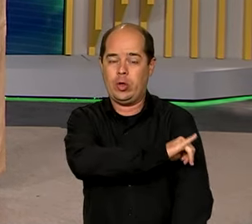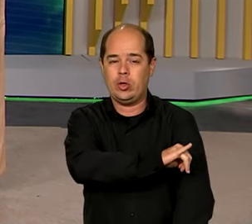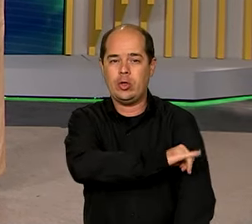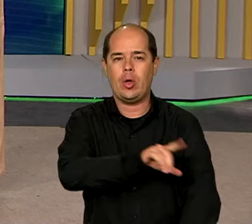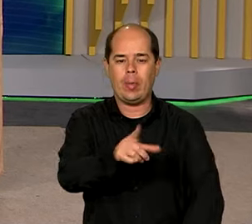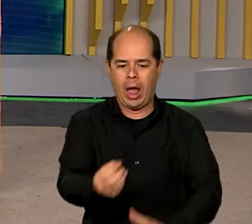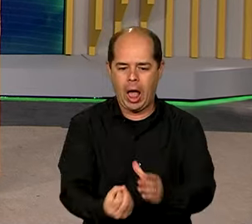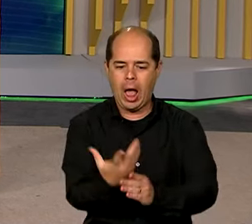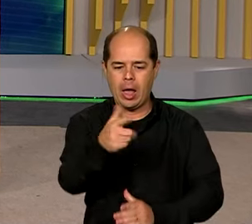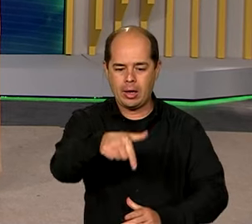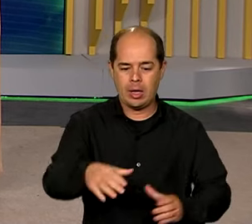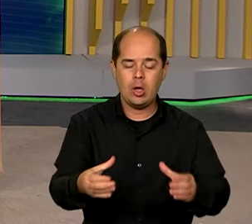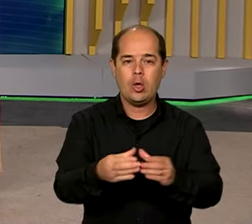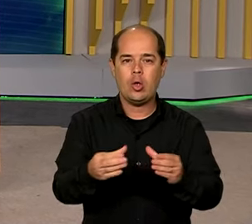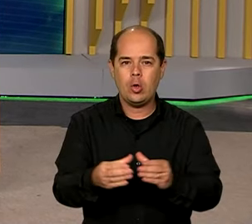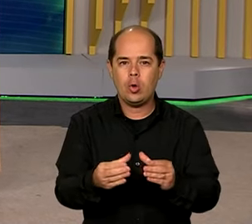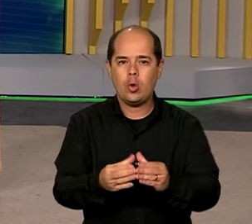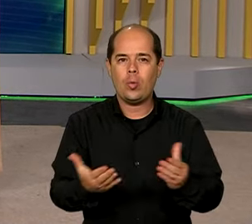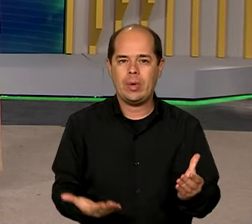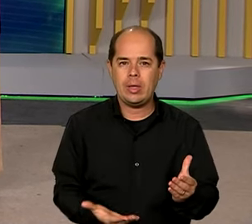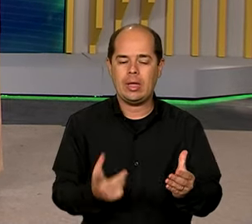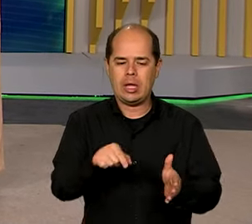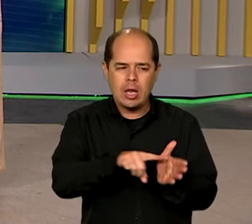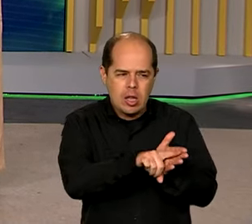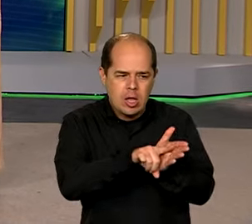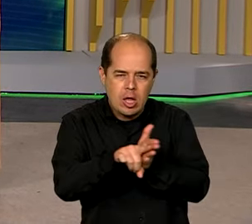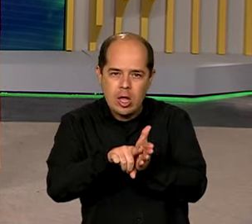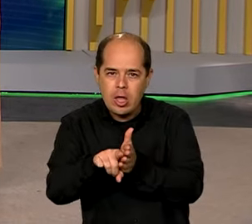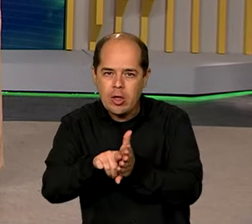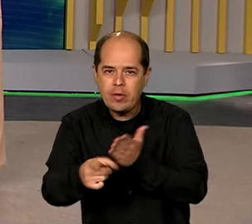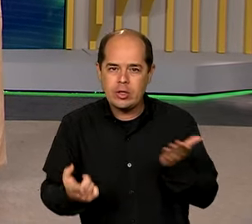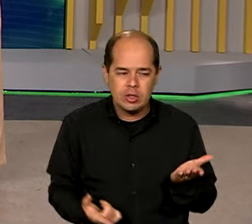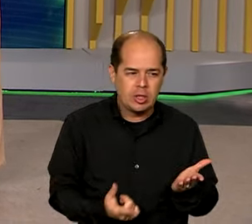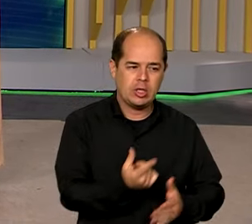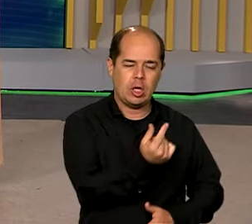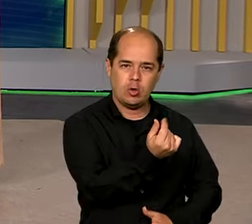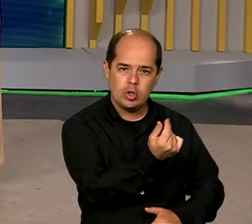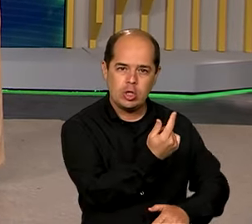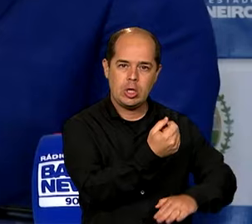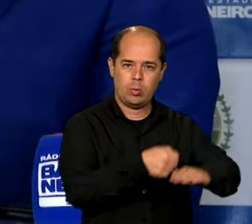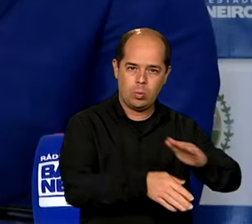Comitê Integrado de Investigação Financeira e Recuperação de Ativos.